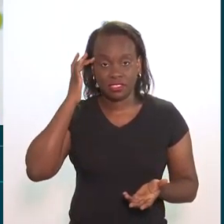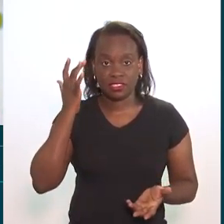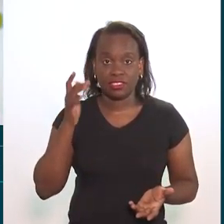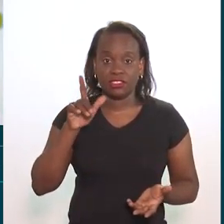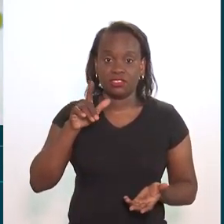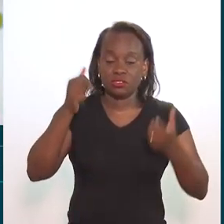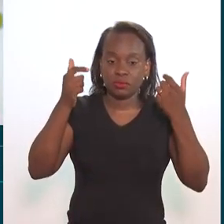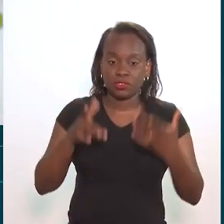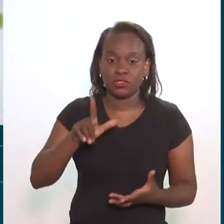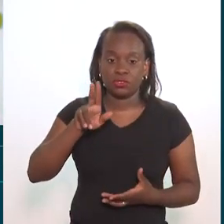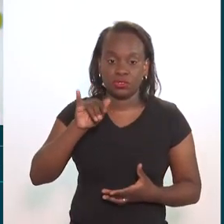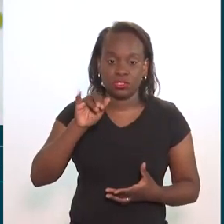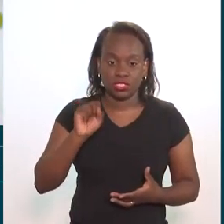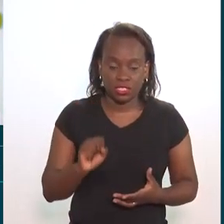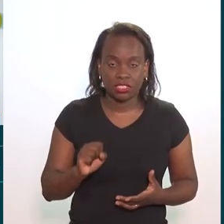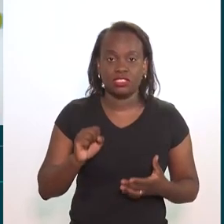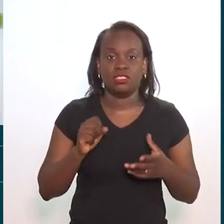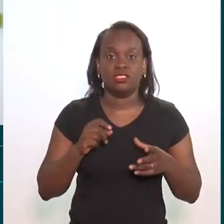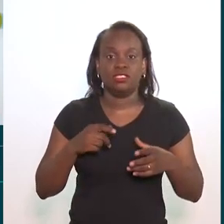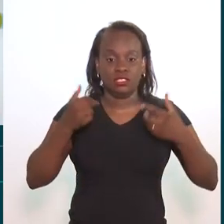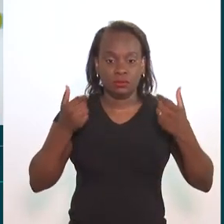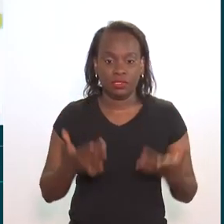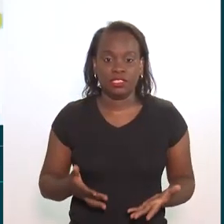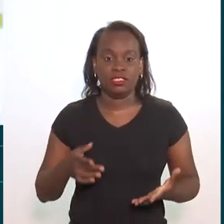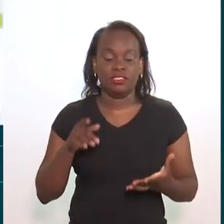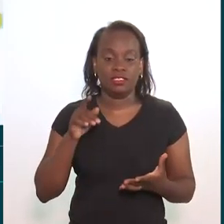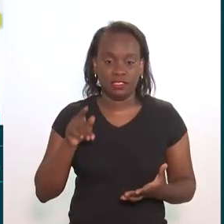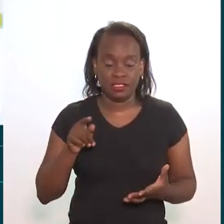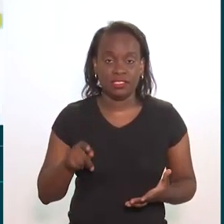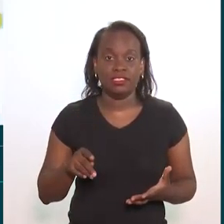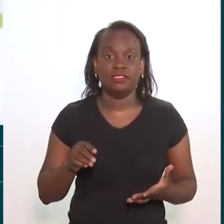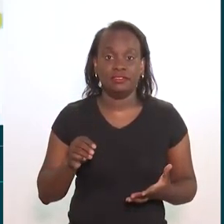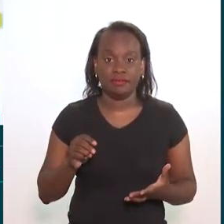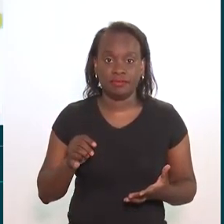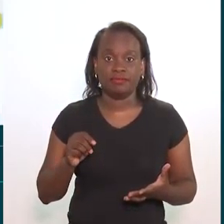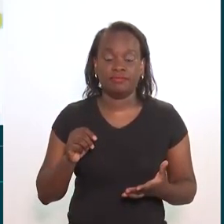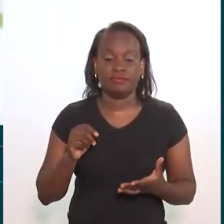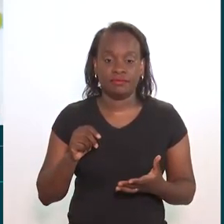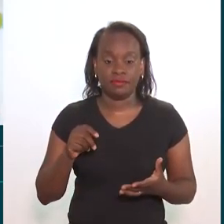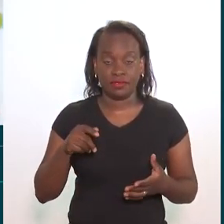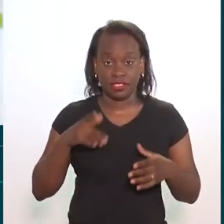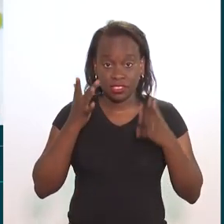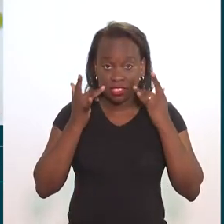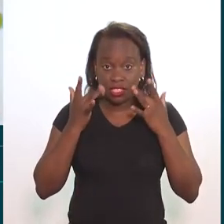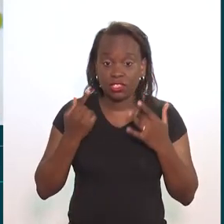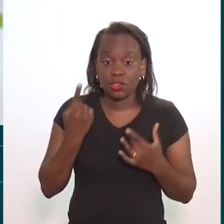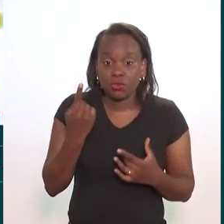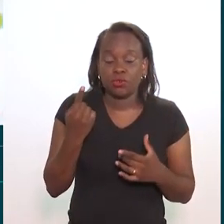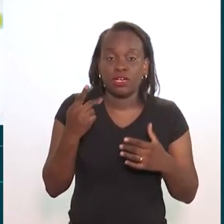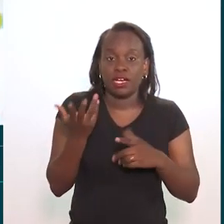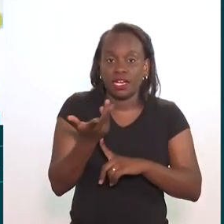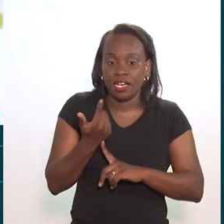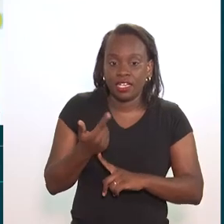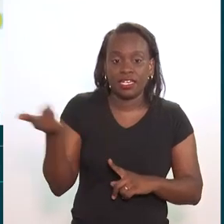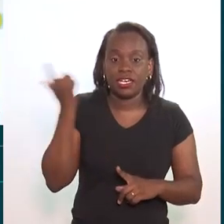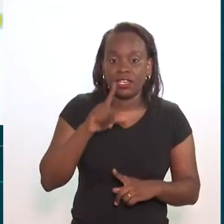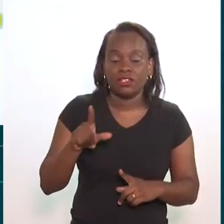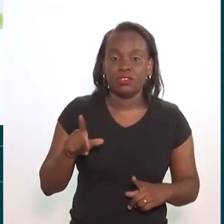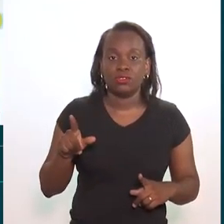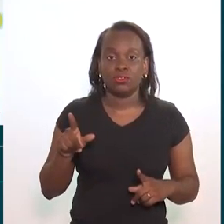Eu gosto de uma fala do Luiz, eu vou até falar assim, né? Ele fala do teatro, que o teatro é a única